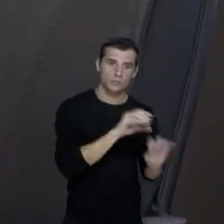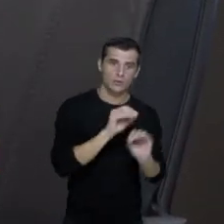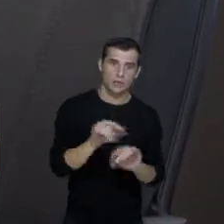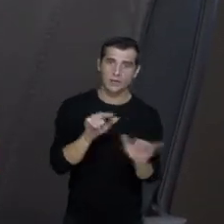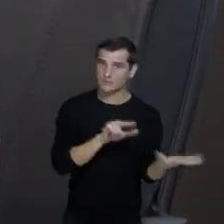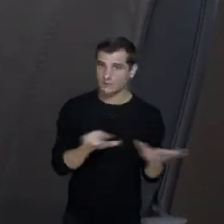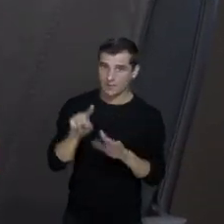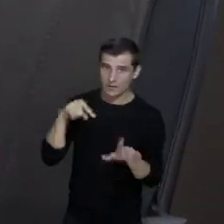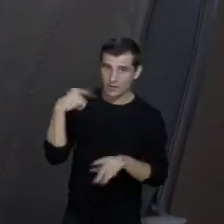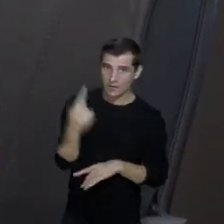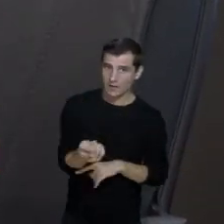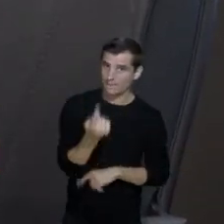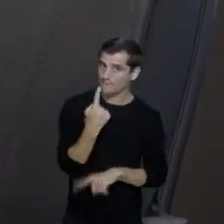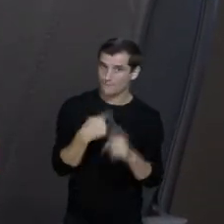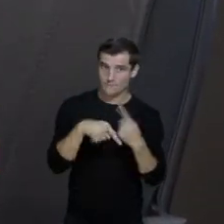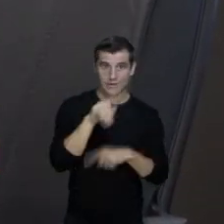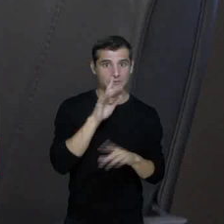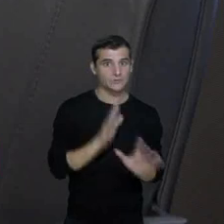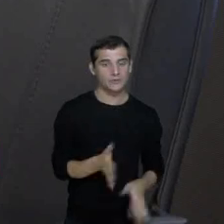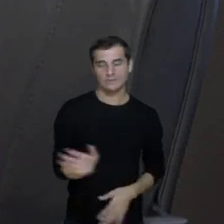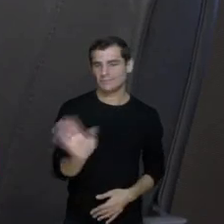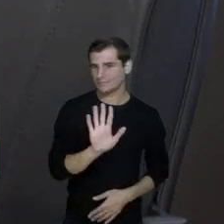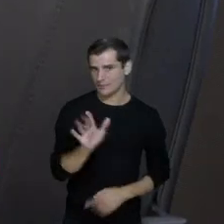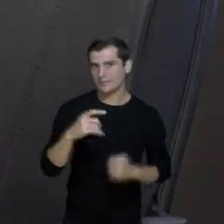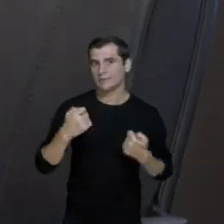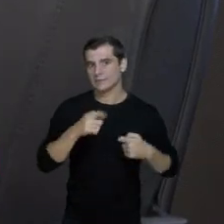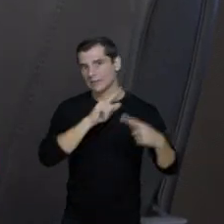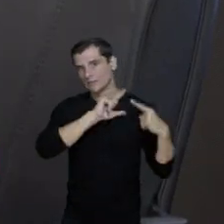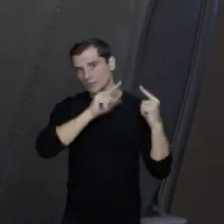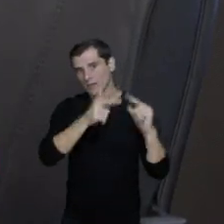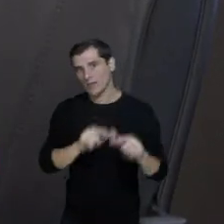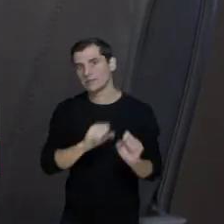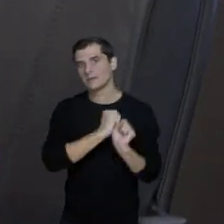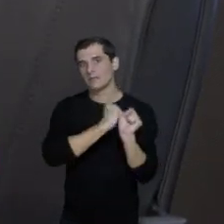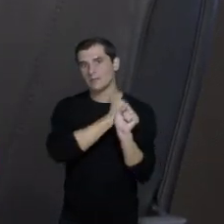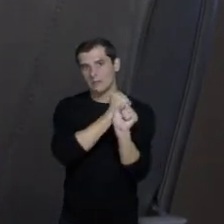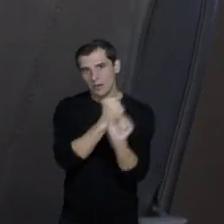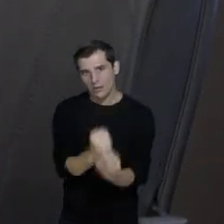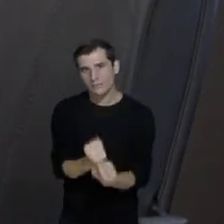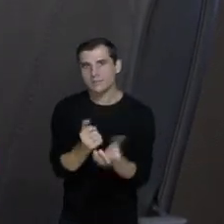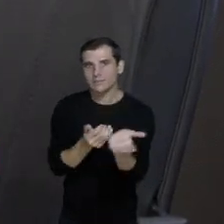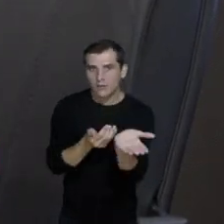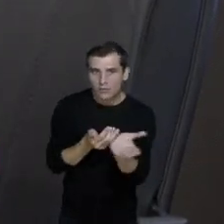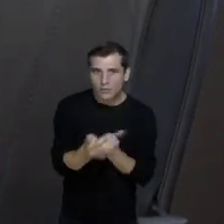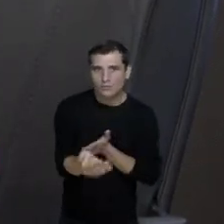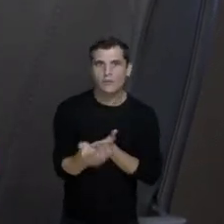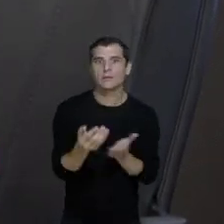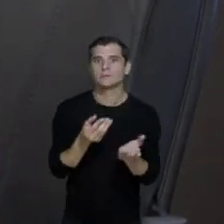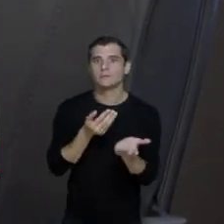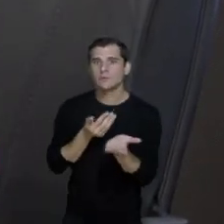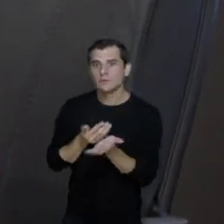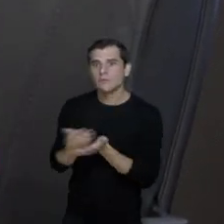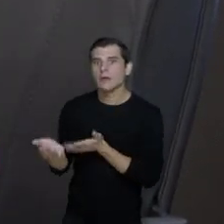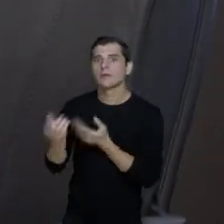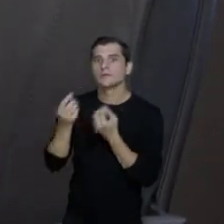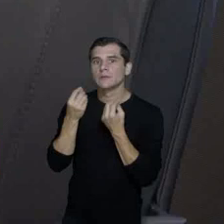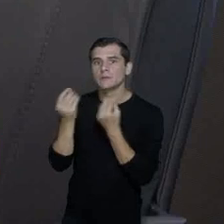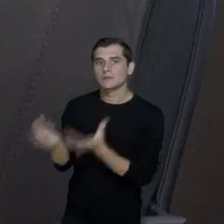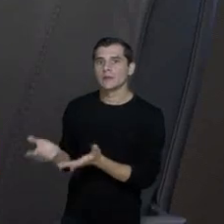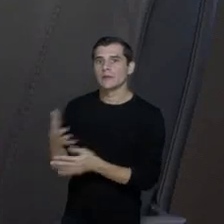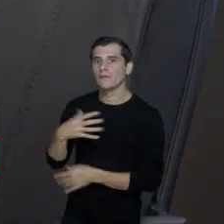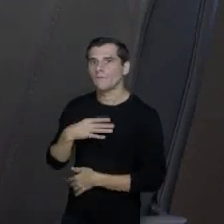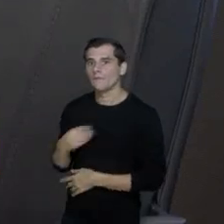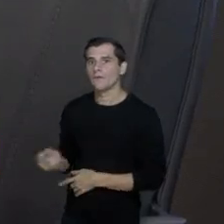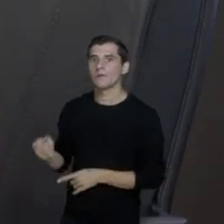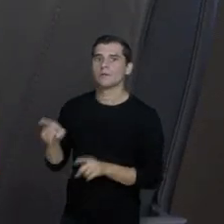tudo então tem que realmente começar tem que implantar tem que deixar isso pros nossos filhos pros nossos